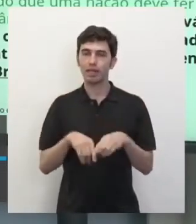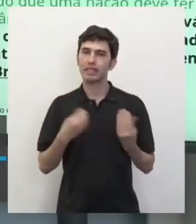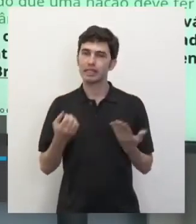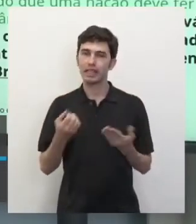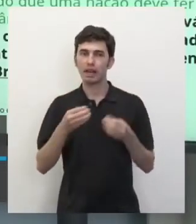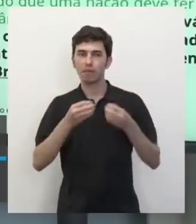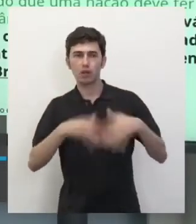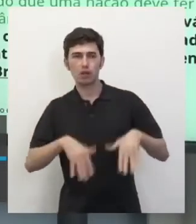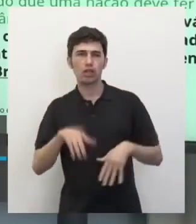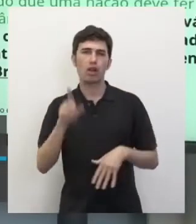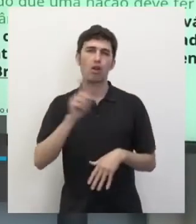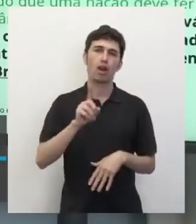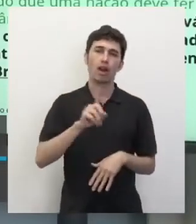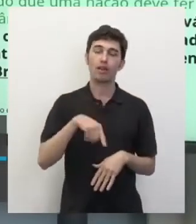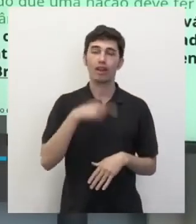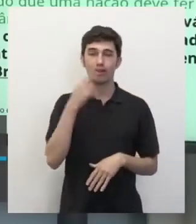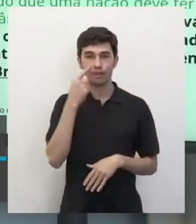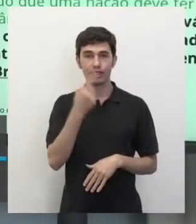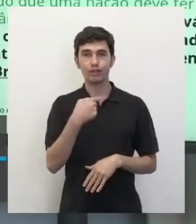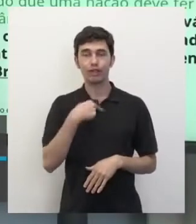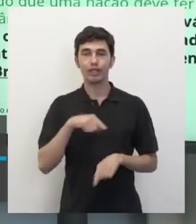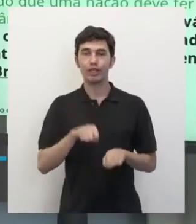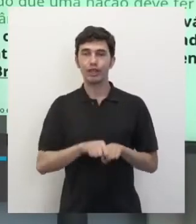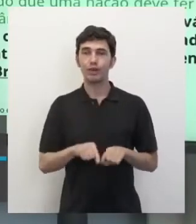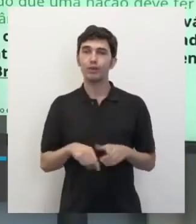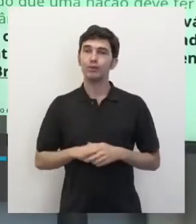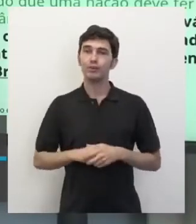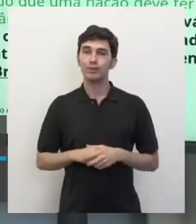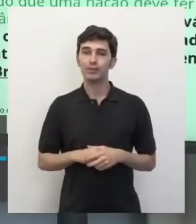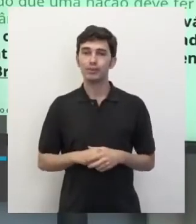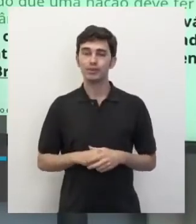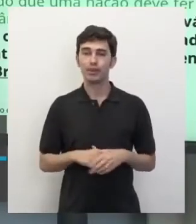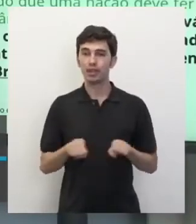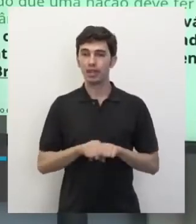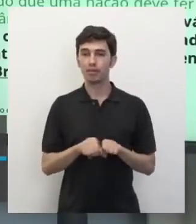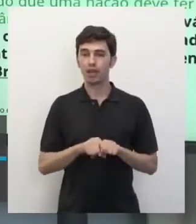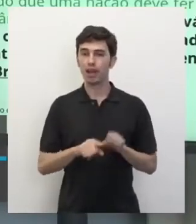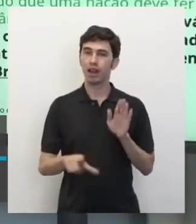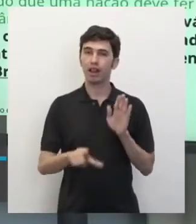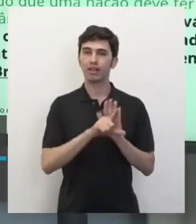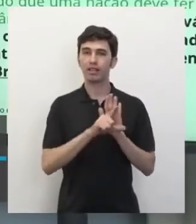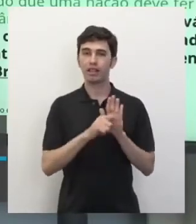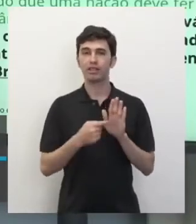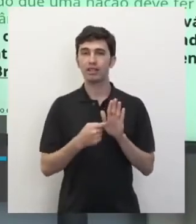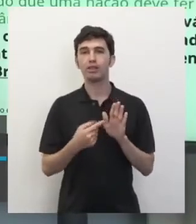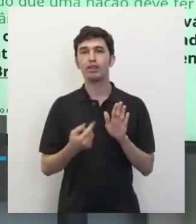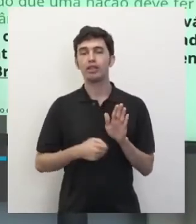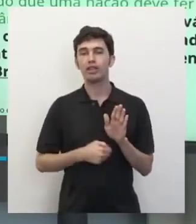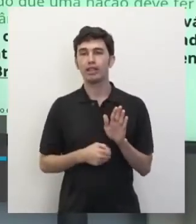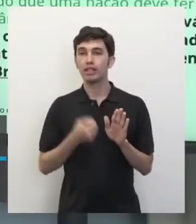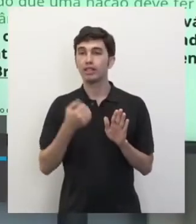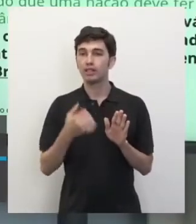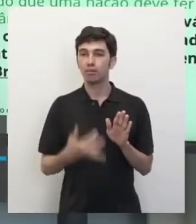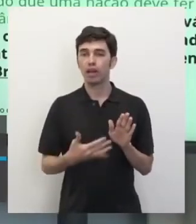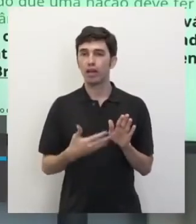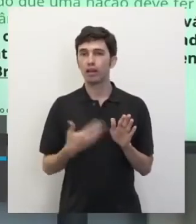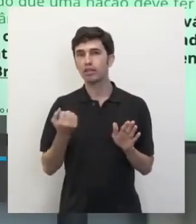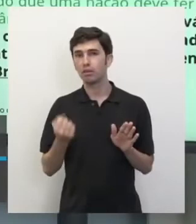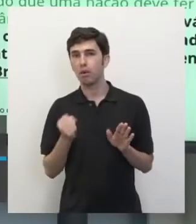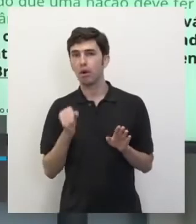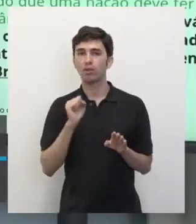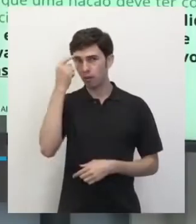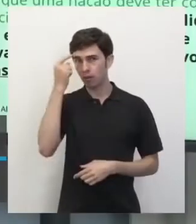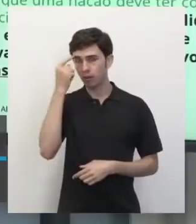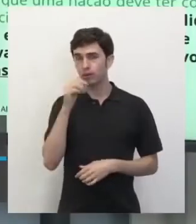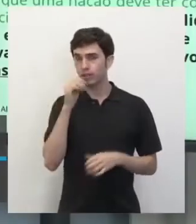dano ou não. Vocês viram, então, essa parte. E também aí a legislação que ocorre, né, por conta, deve ser proibido ou não,